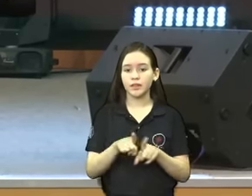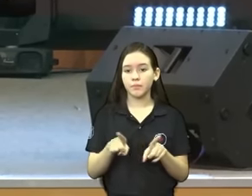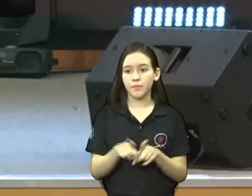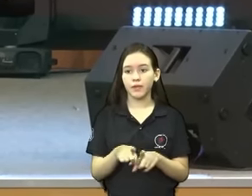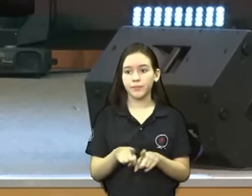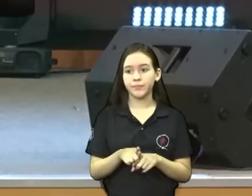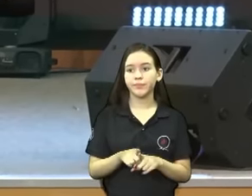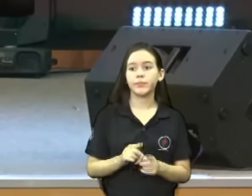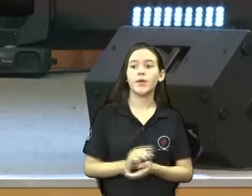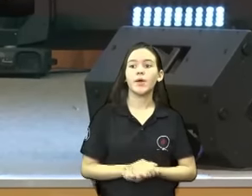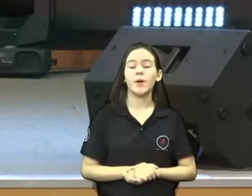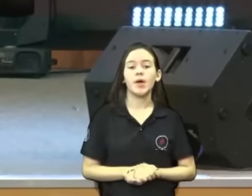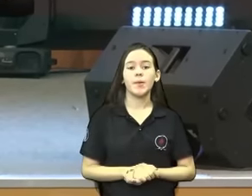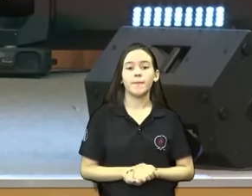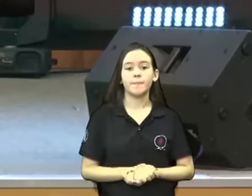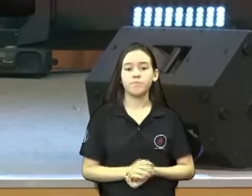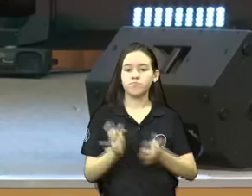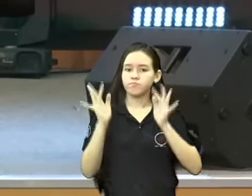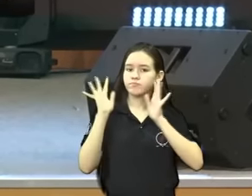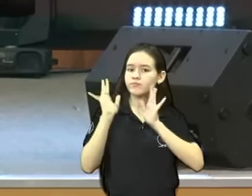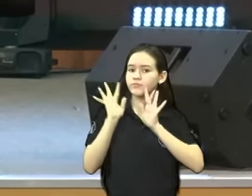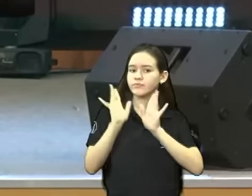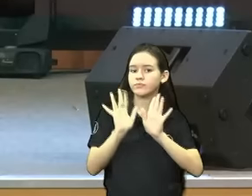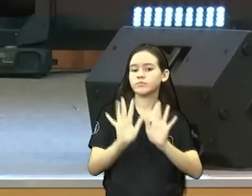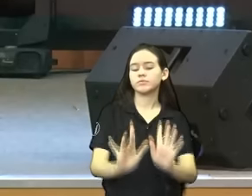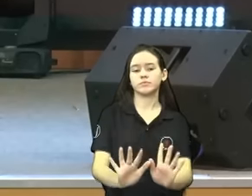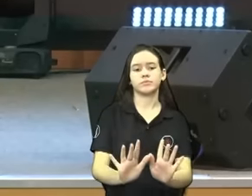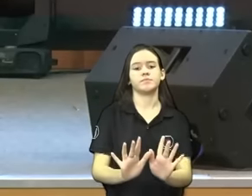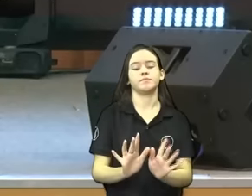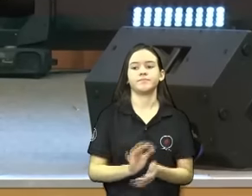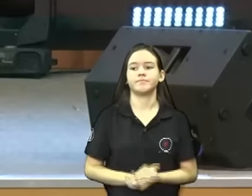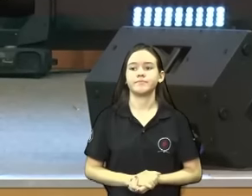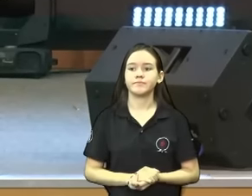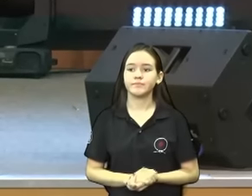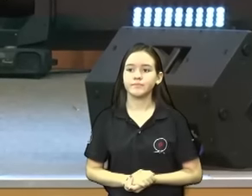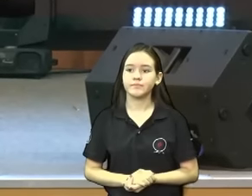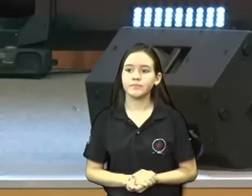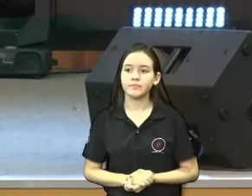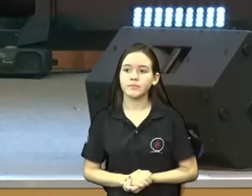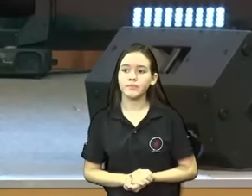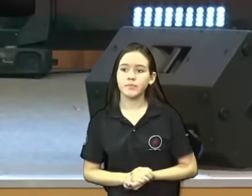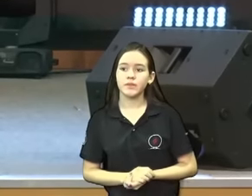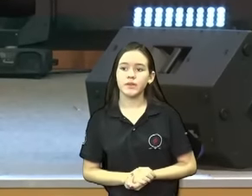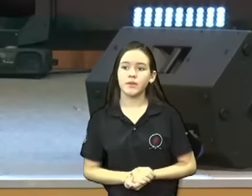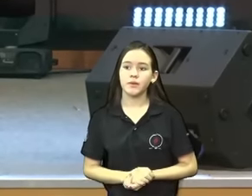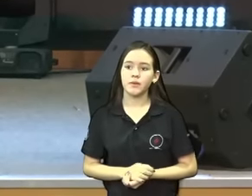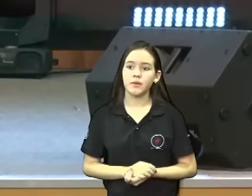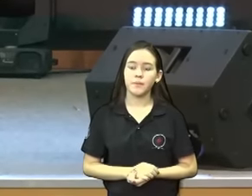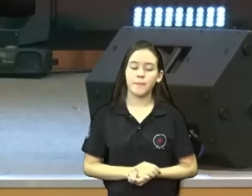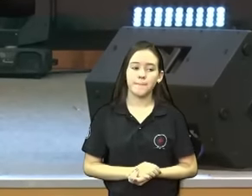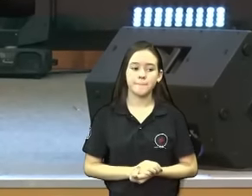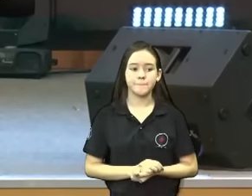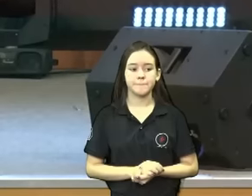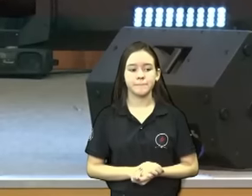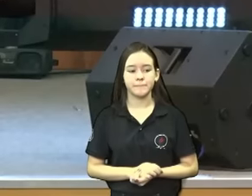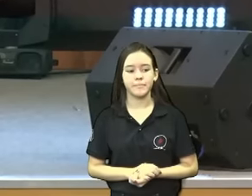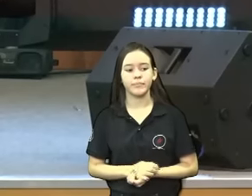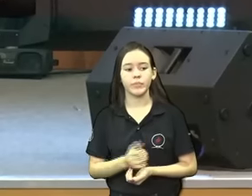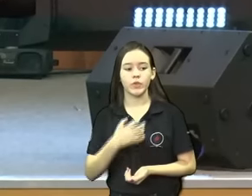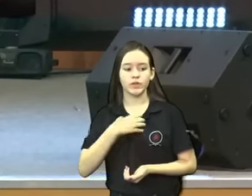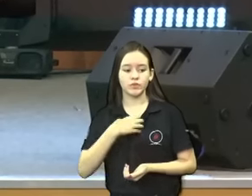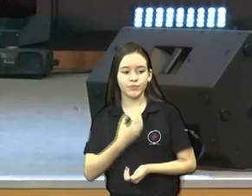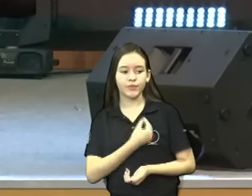que diz que muitos entram por ele isso é é um estilo de vida da maioria